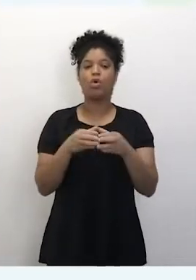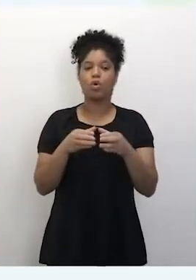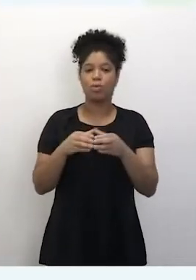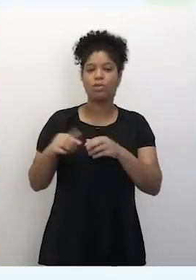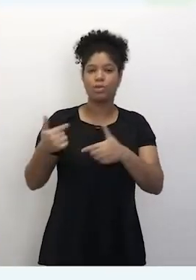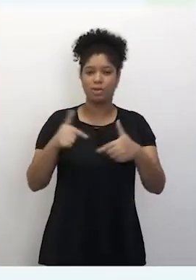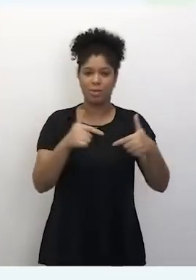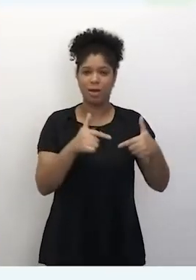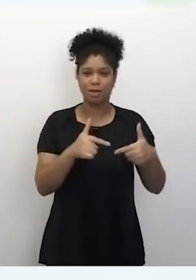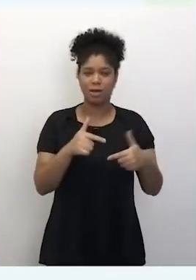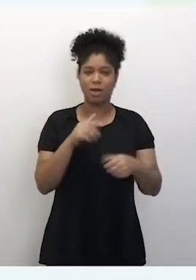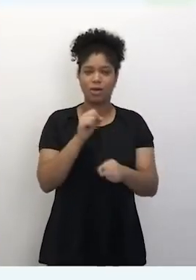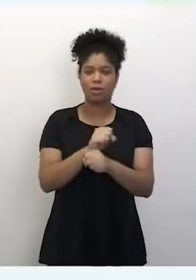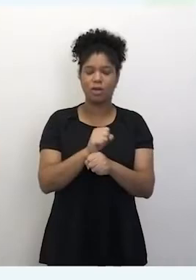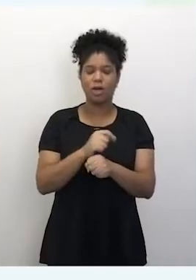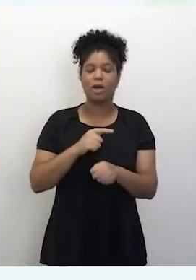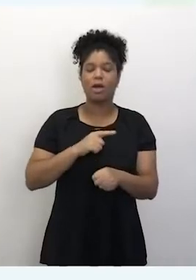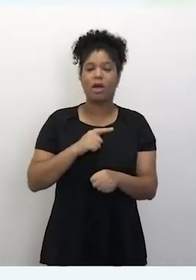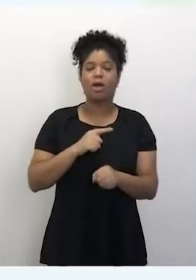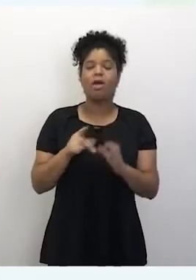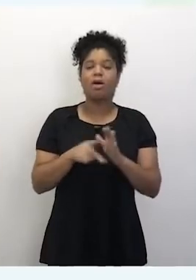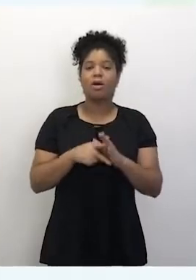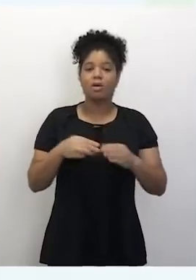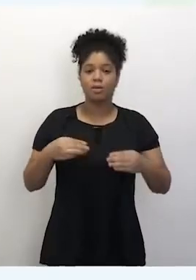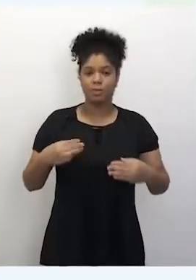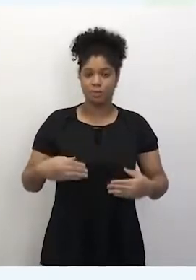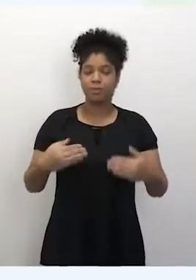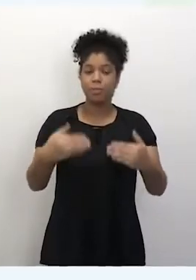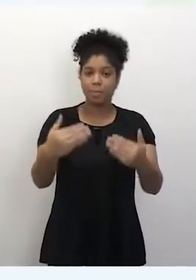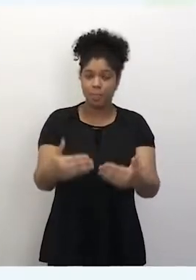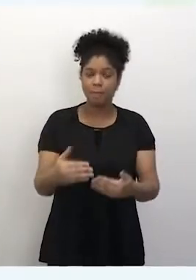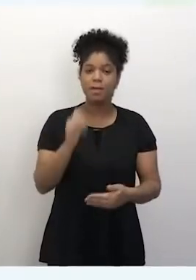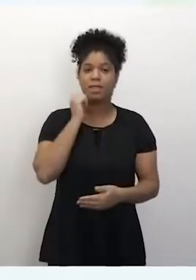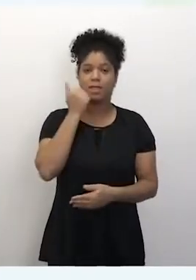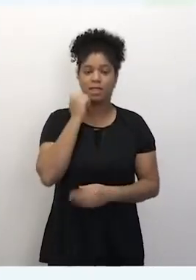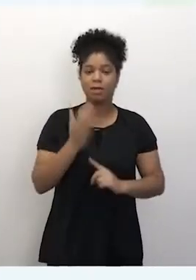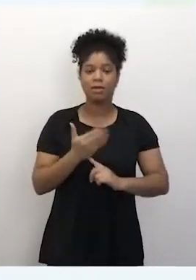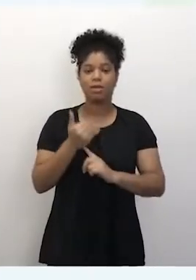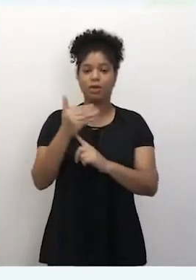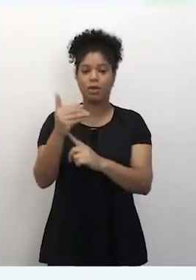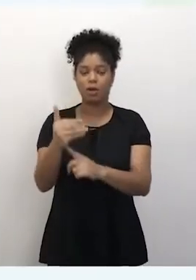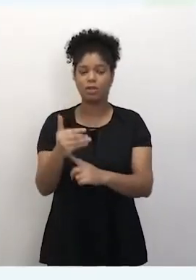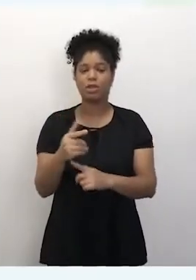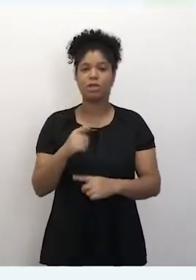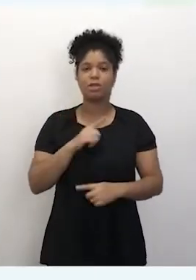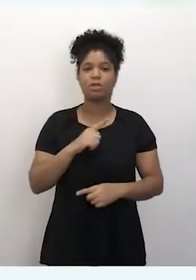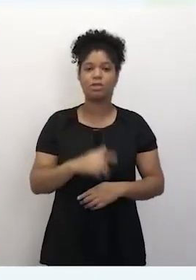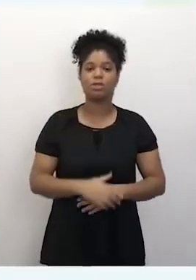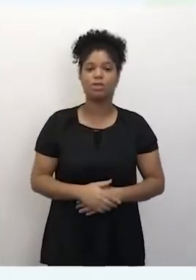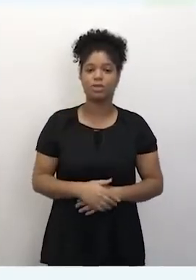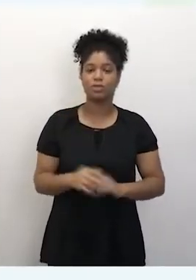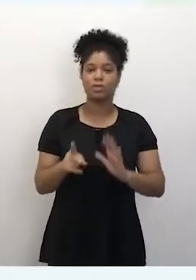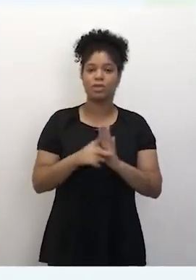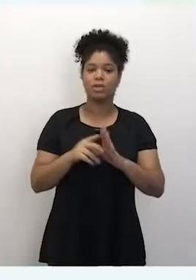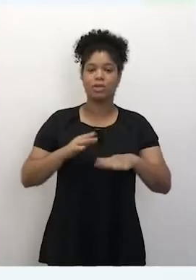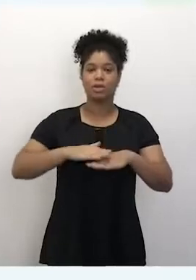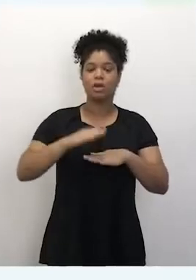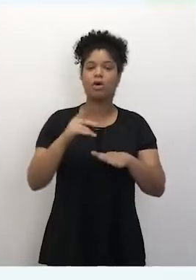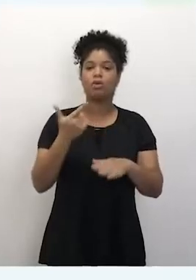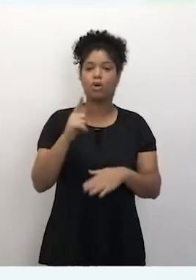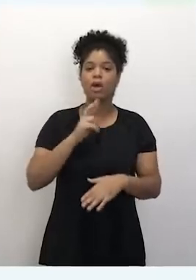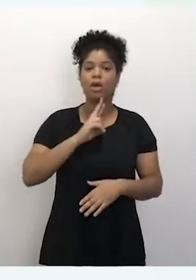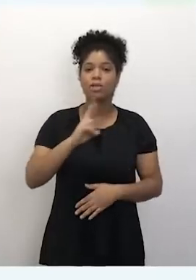de Previsão de Clima do Ministério da Ciência, Tecnologia, Inovações e Comunicações. Os resultados